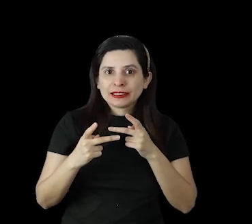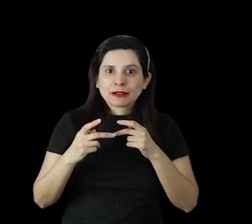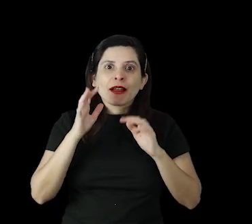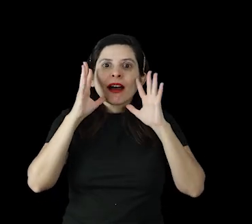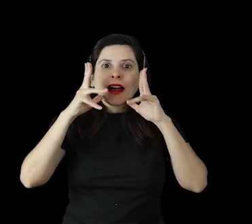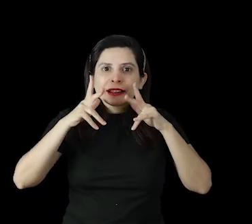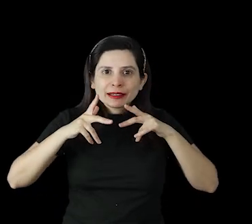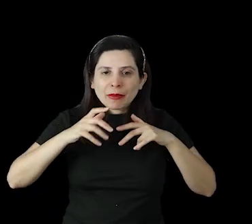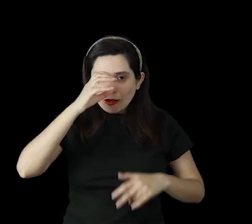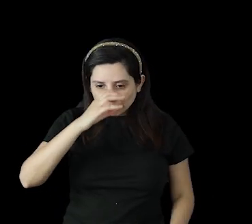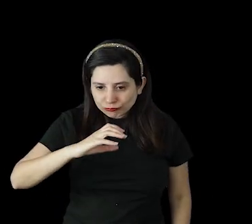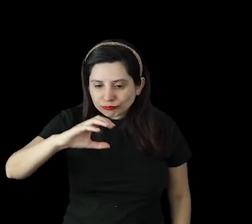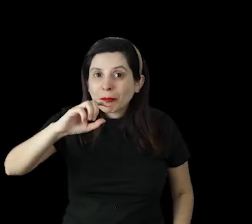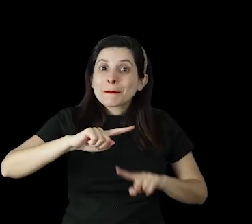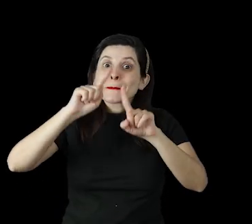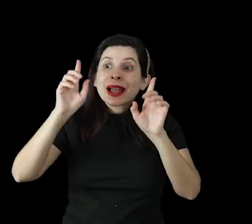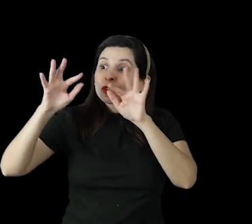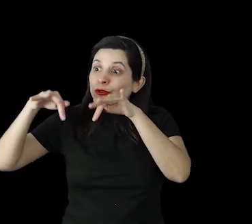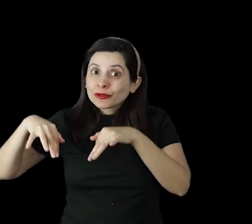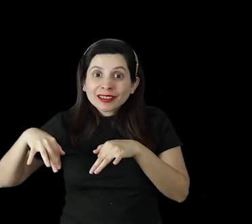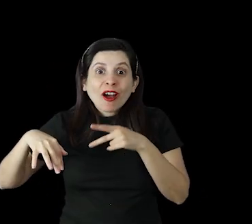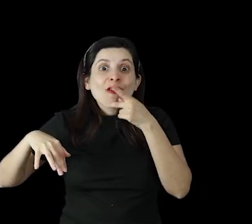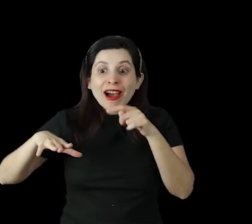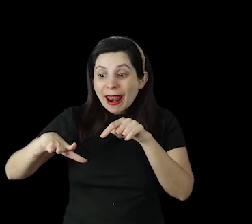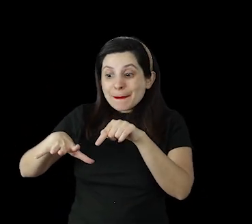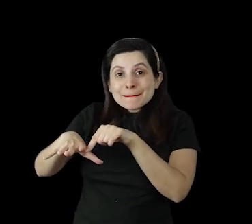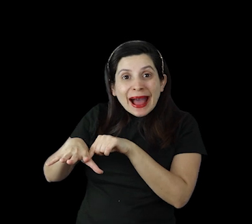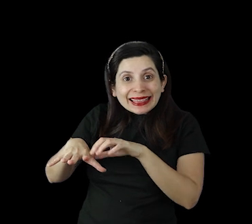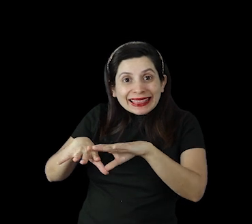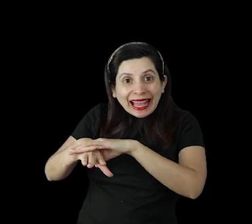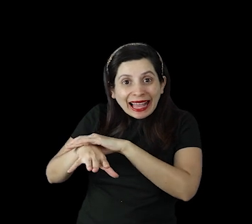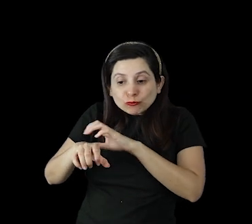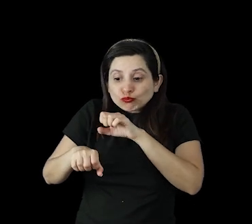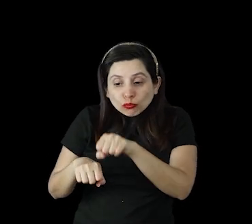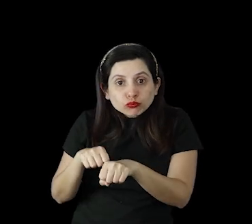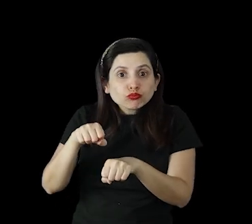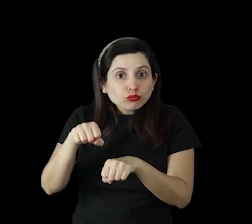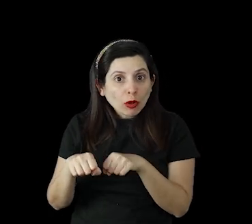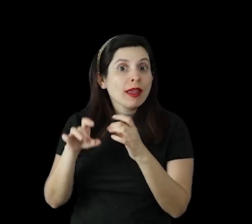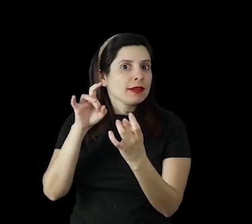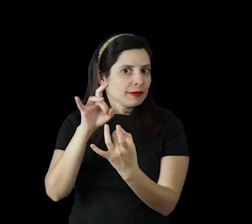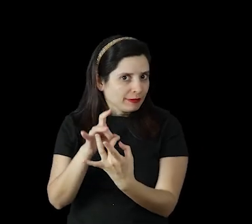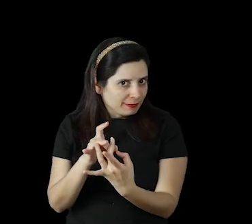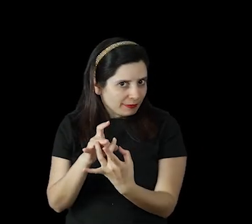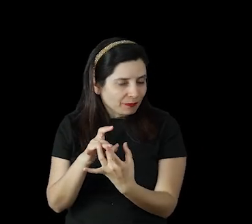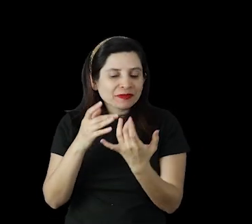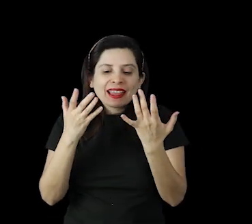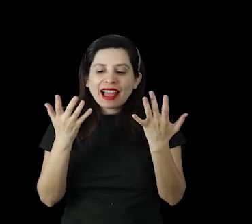no final você tem que falar sobre a pata do elefante. Então, é sobre especificidade, né? E